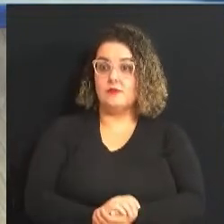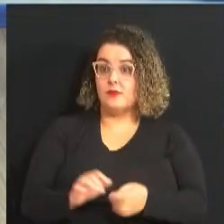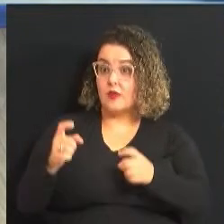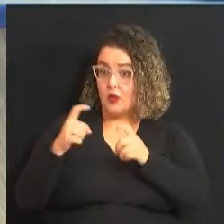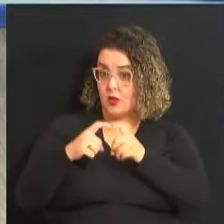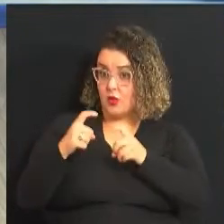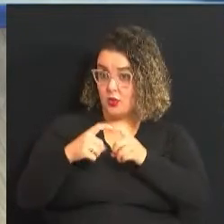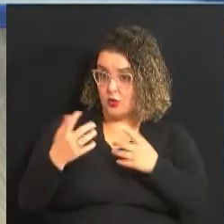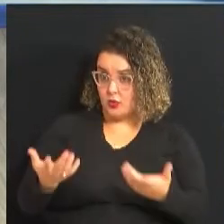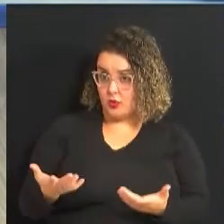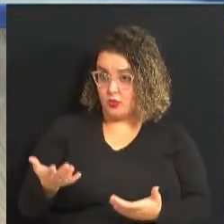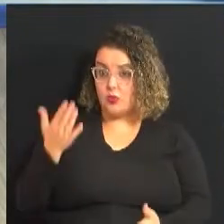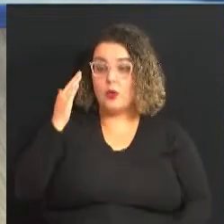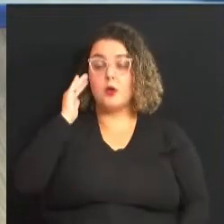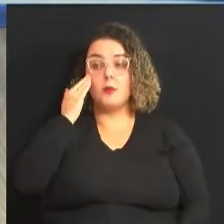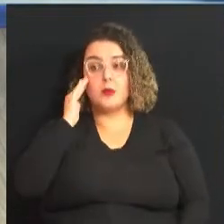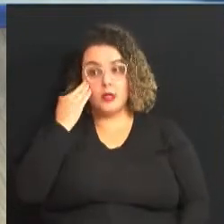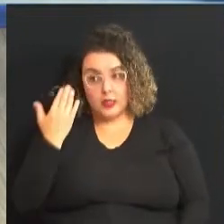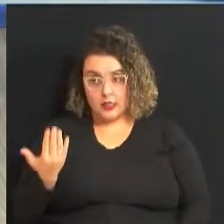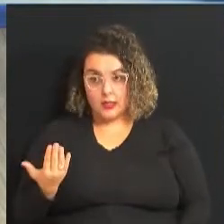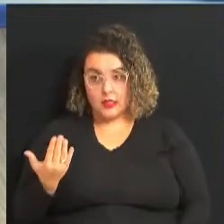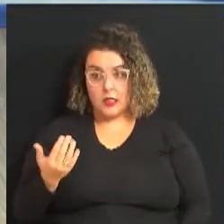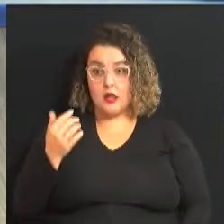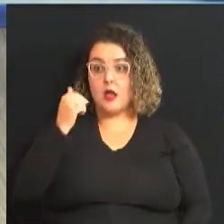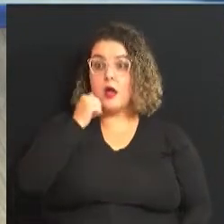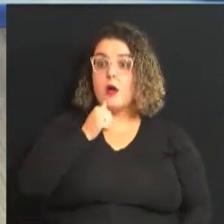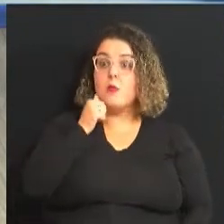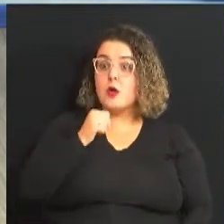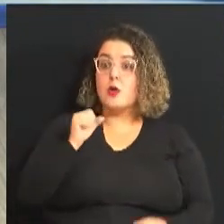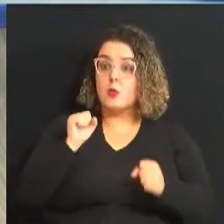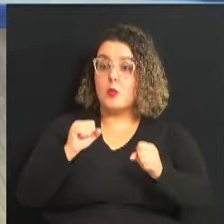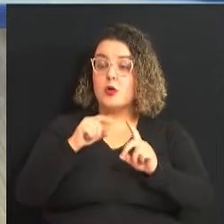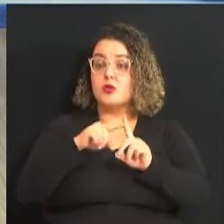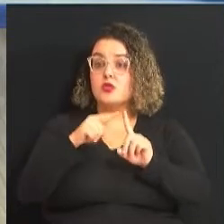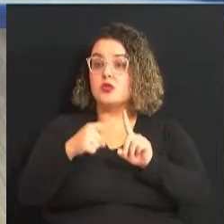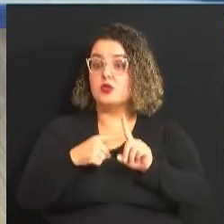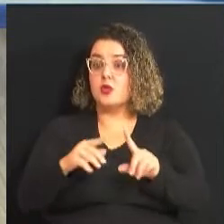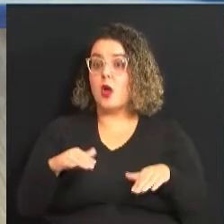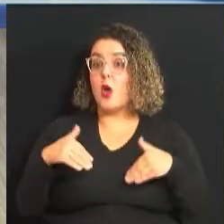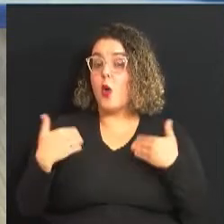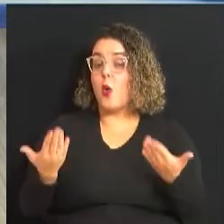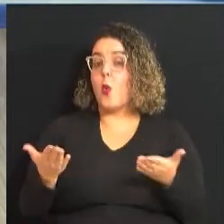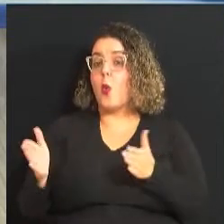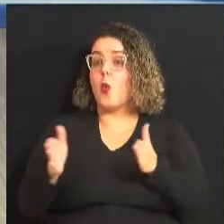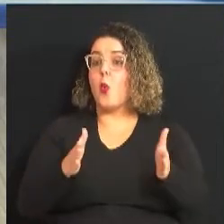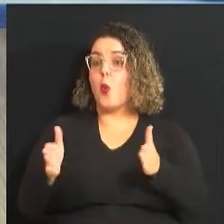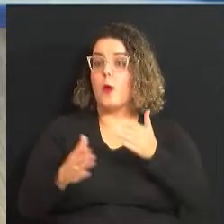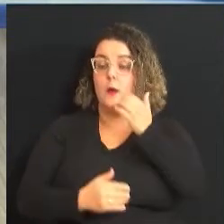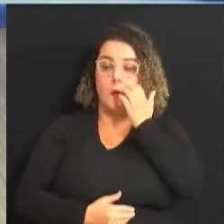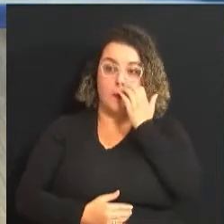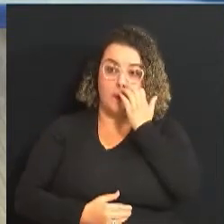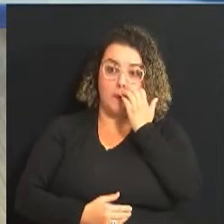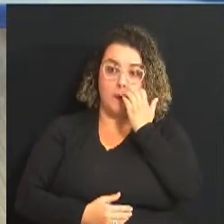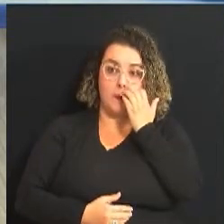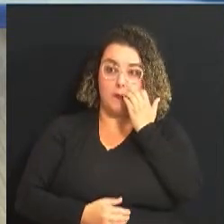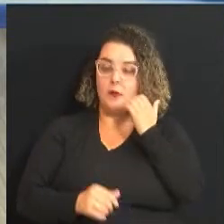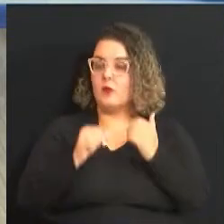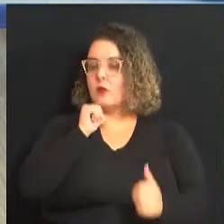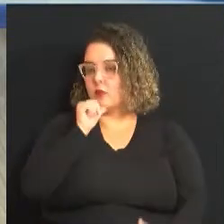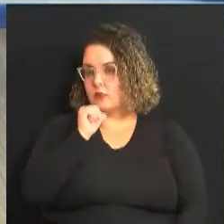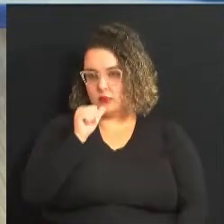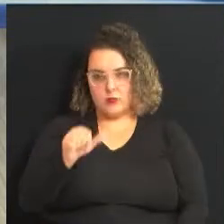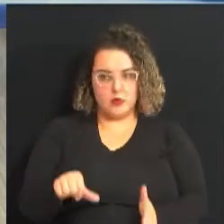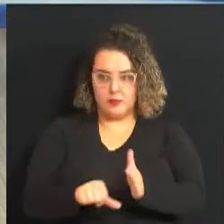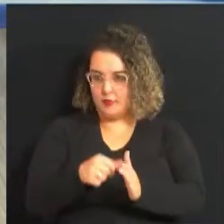a gente entender, a mulher pode engravidar a partir de qual momento ficou menstruada pela primeira